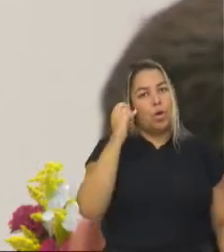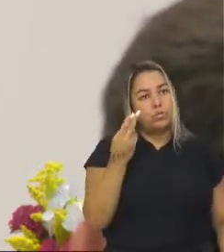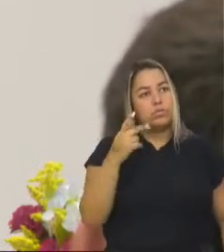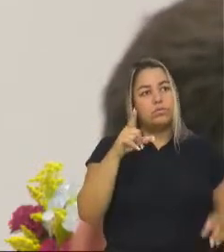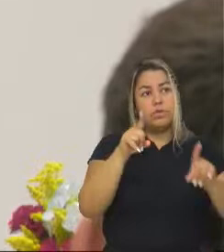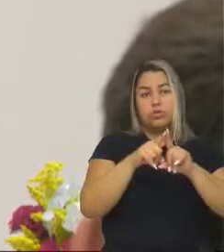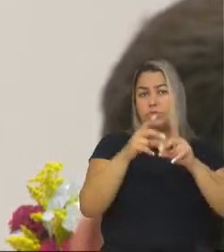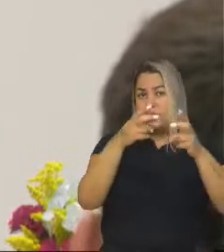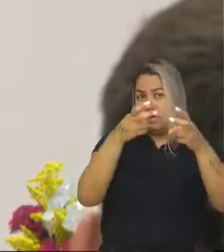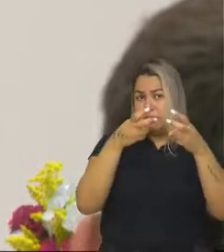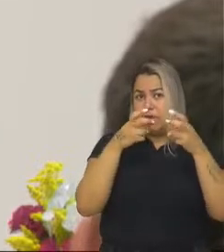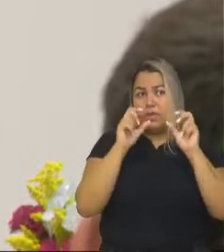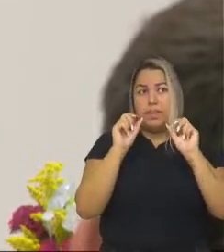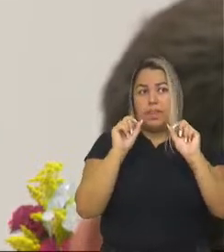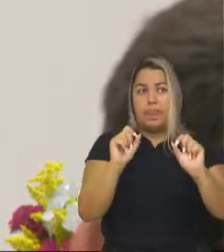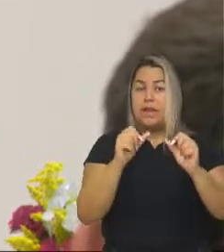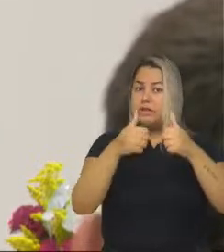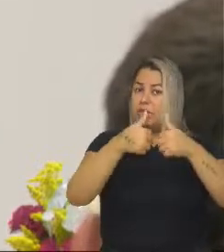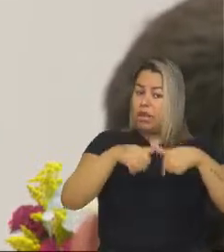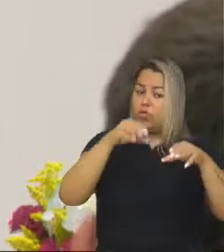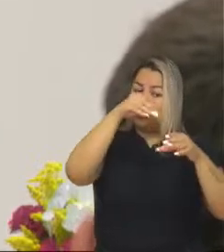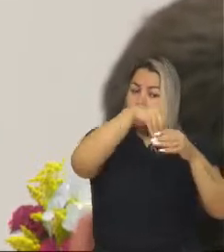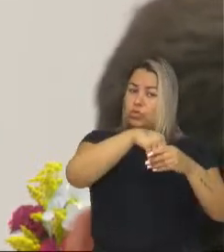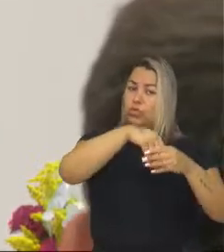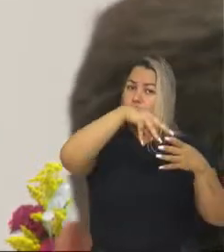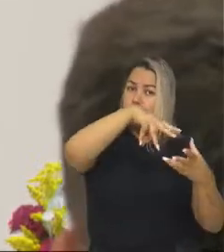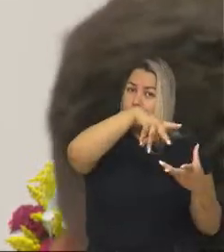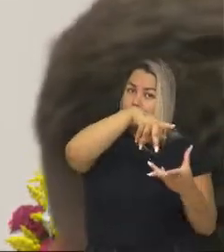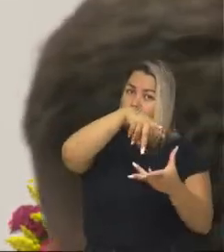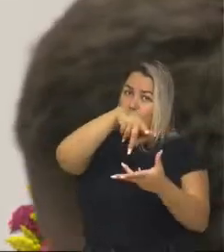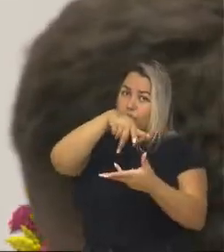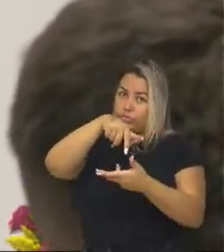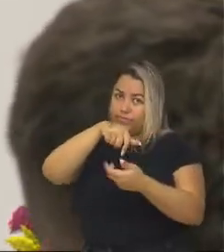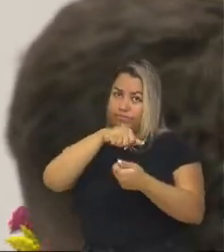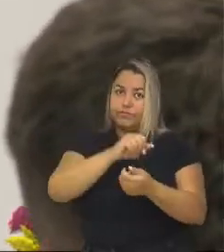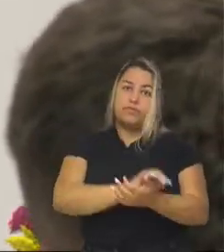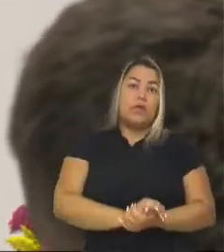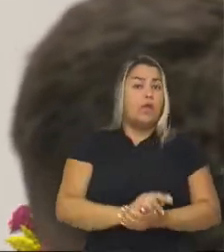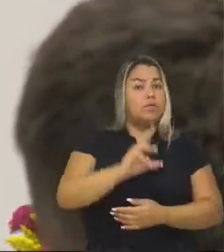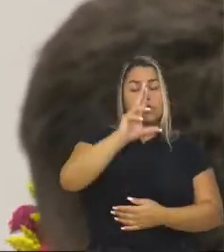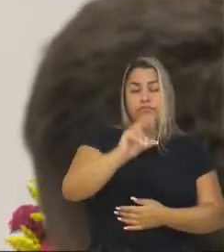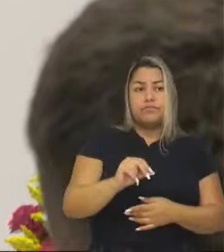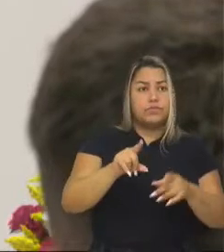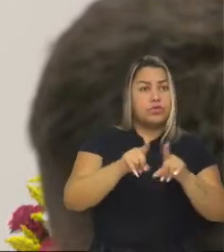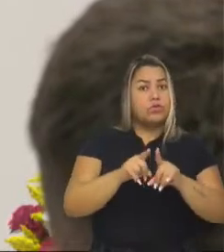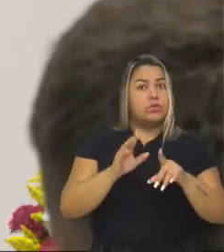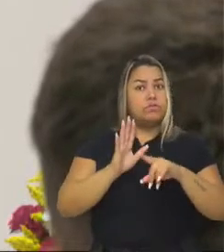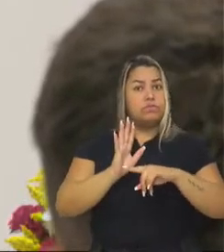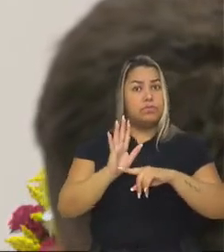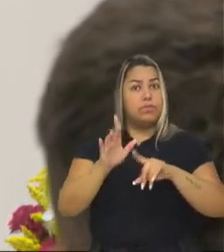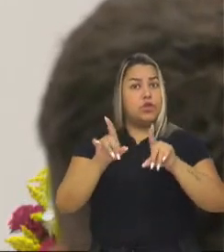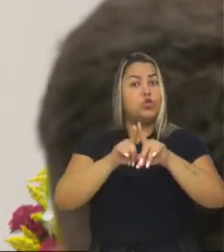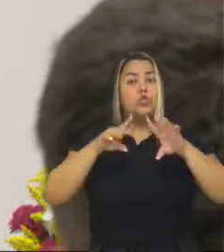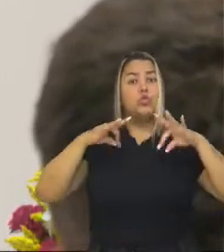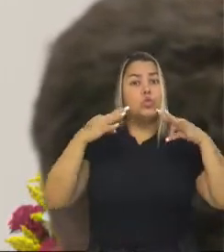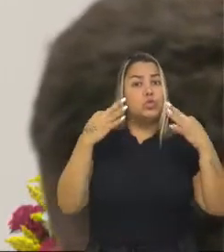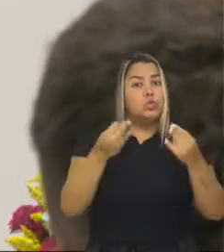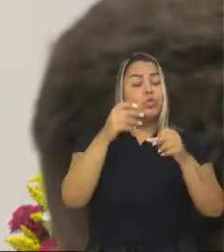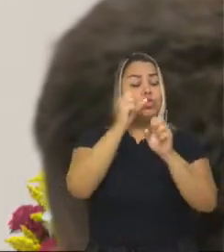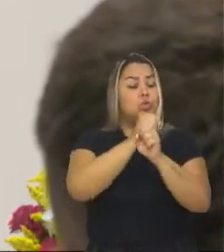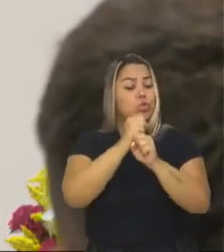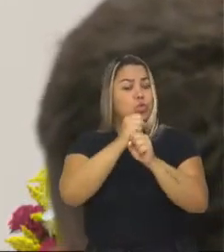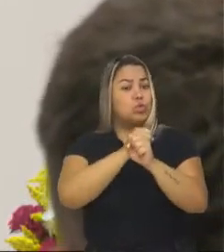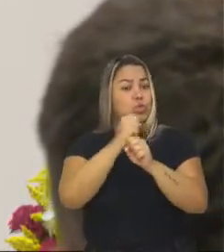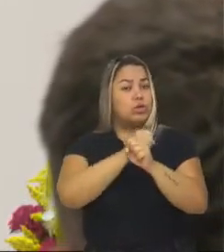se perceber e estar dentro desse universo, que não somente aquela mácula que a gente carrega todos os anos nas